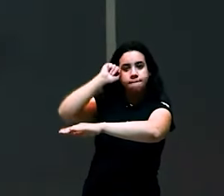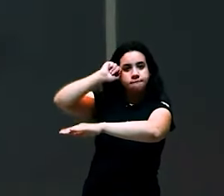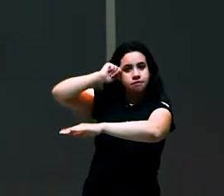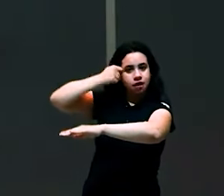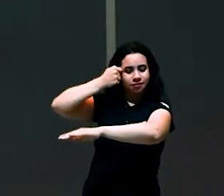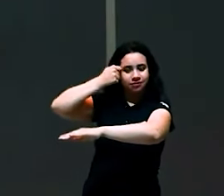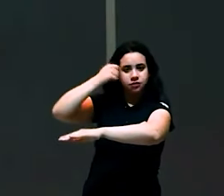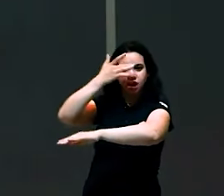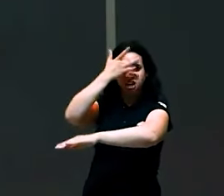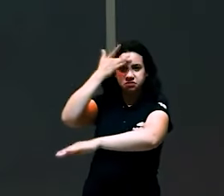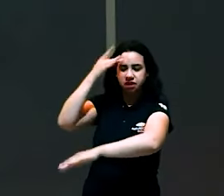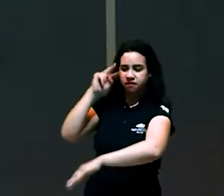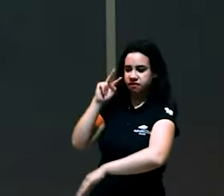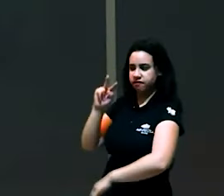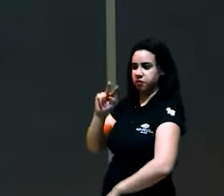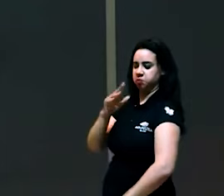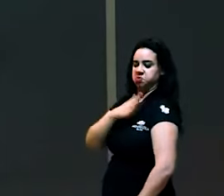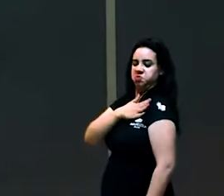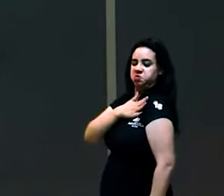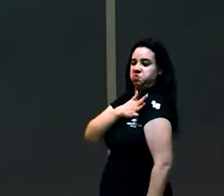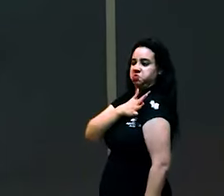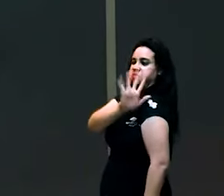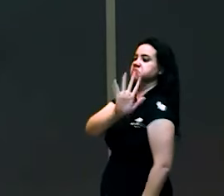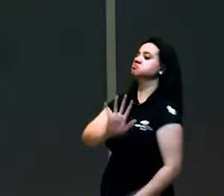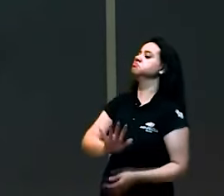este homem não pôde sentar no